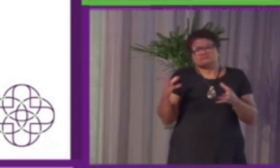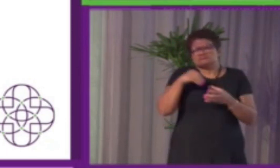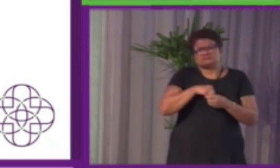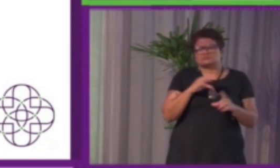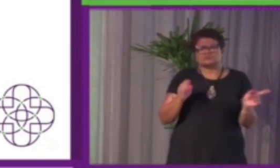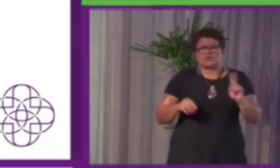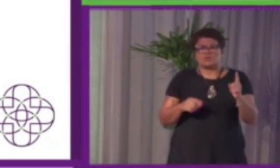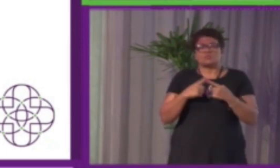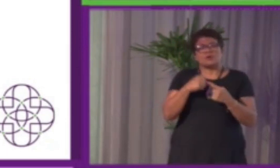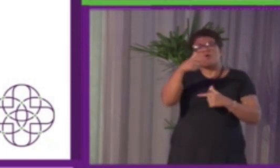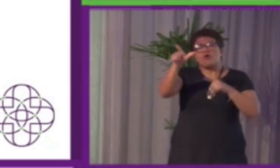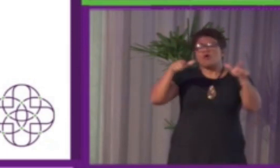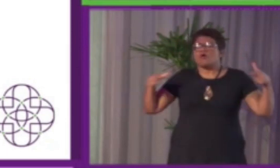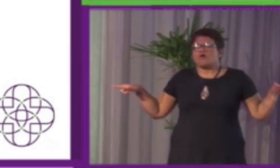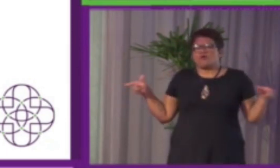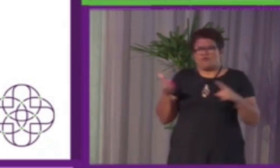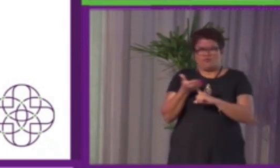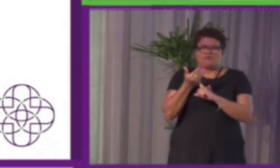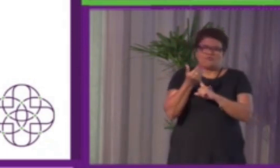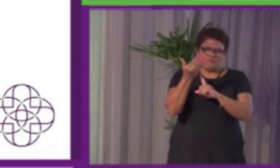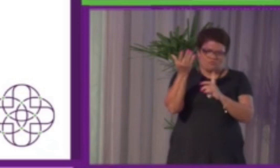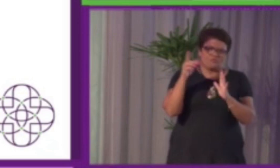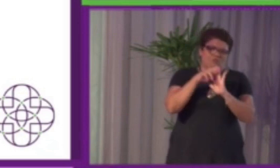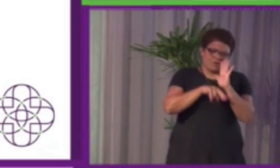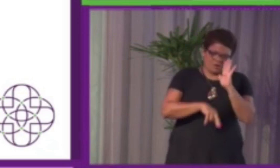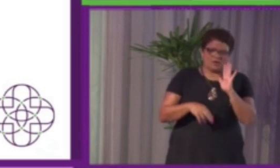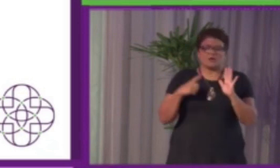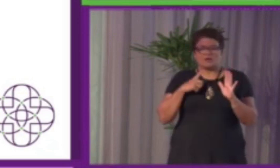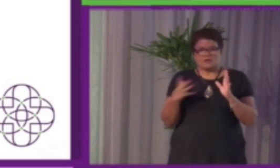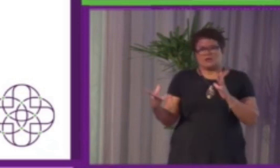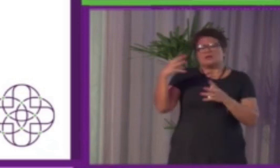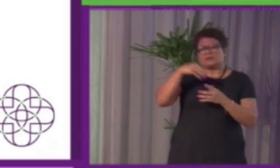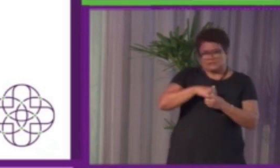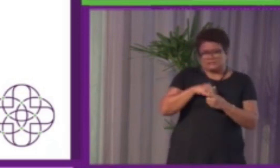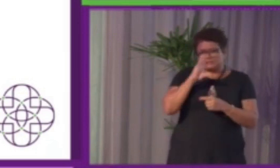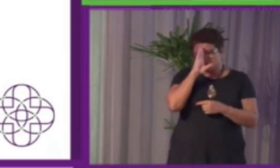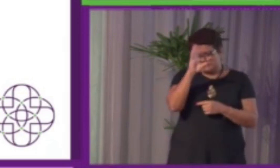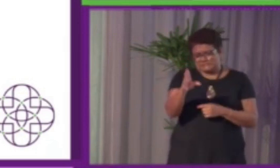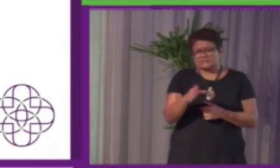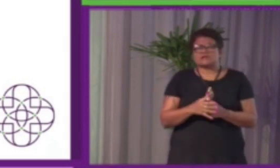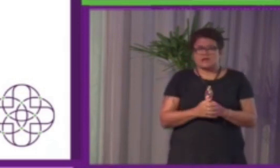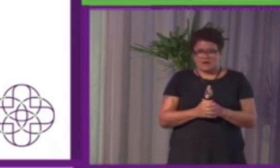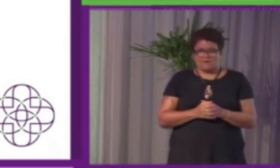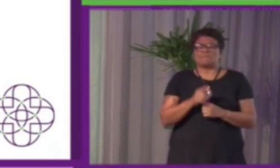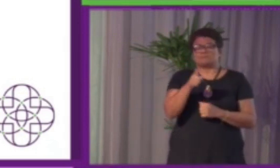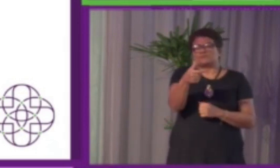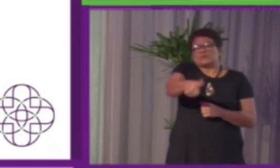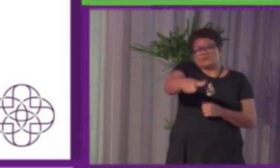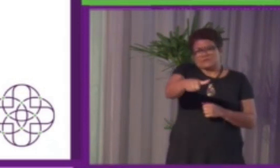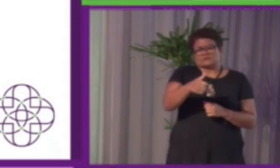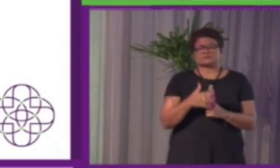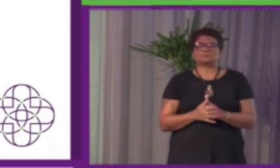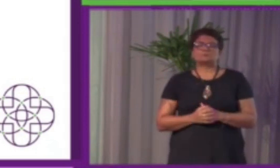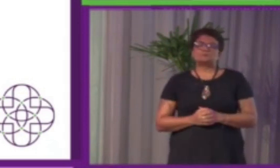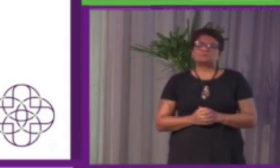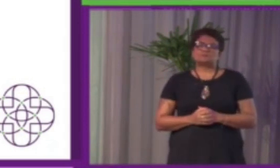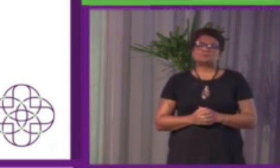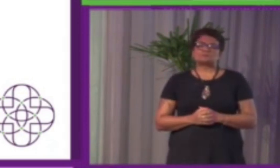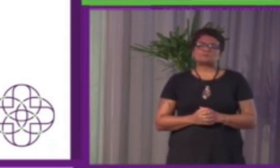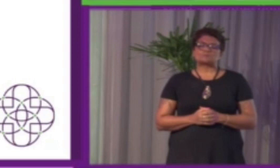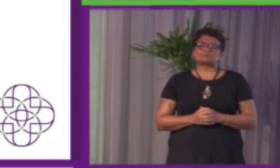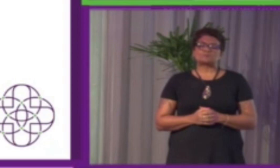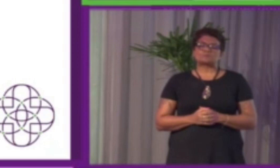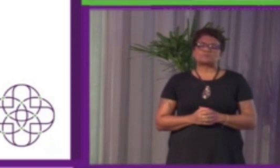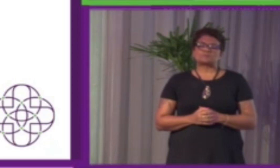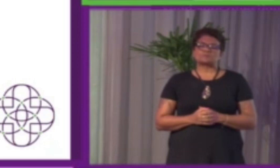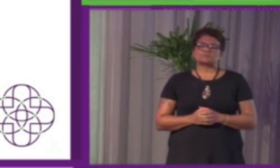de outros critérios que se julga essencial, então, nessa avaliação de tecnologia.